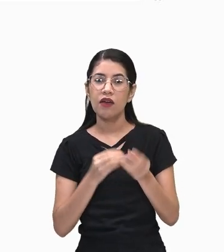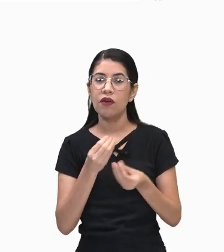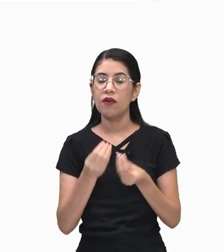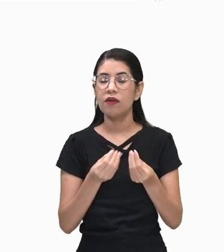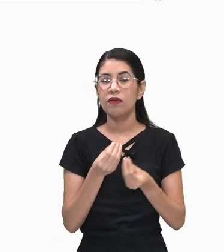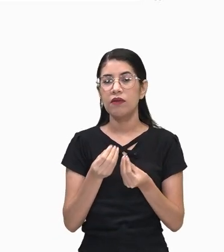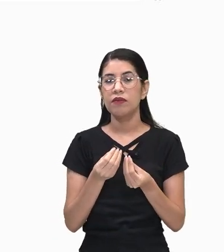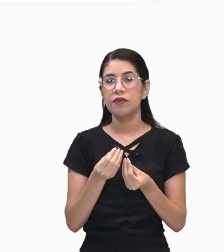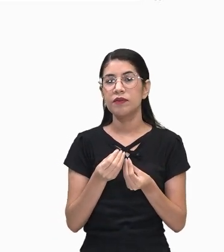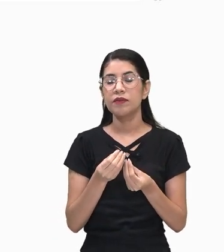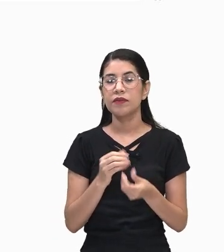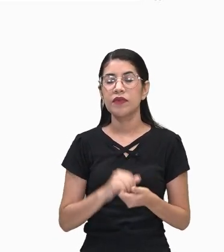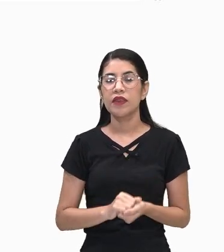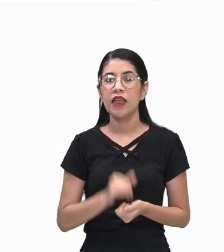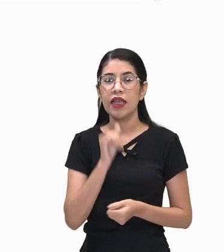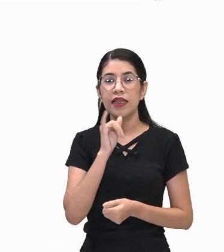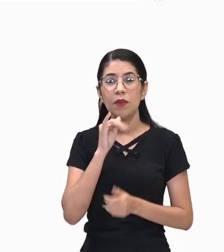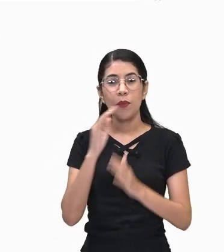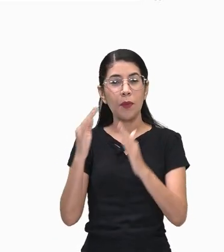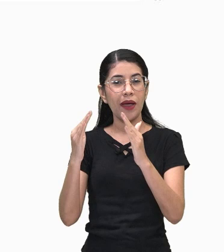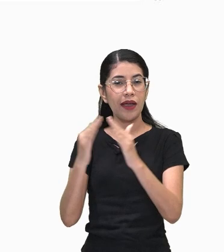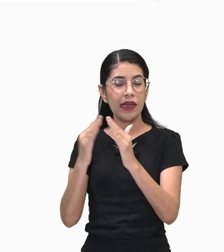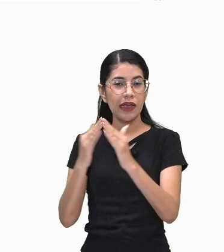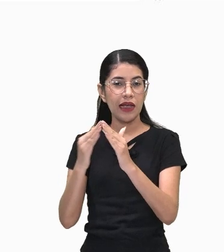a uma propriedade,